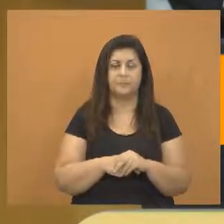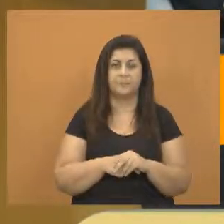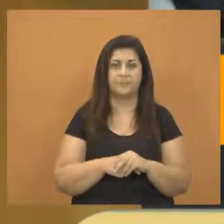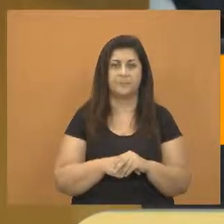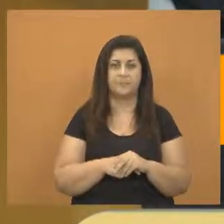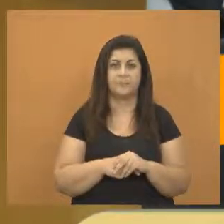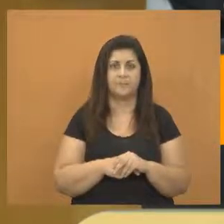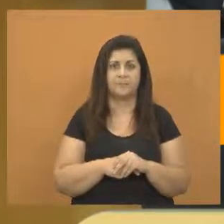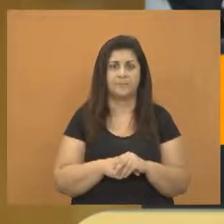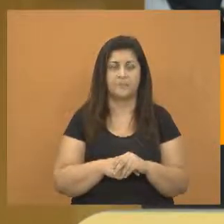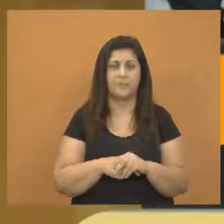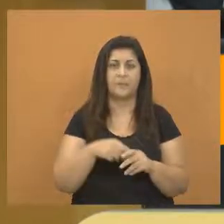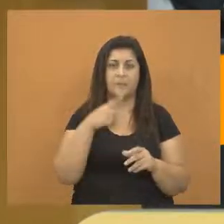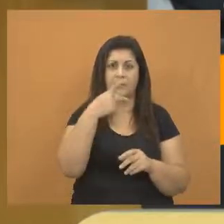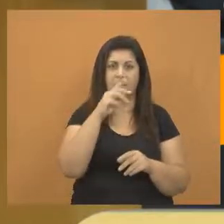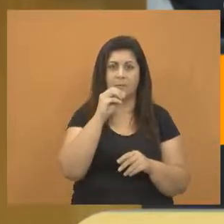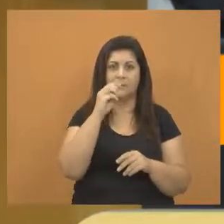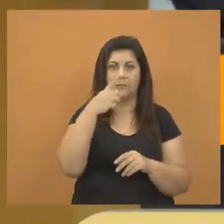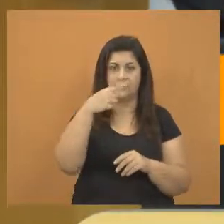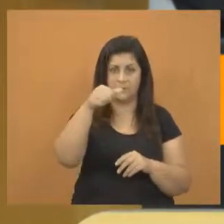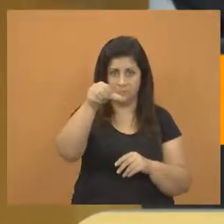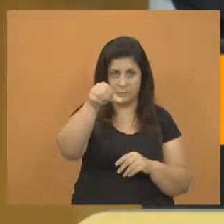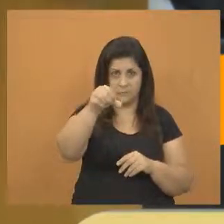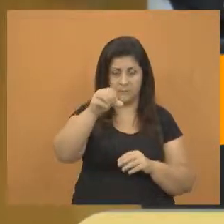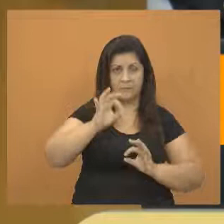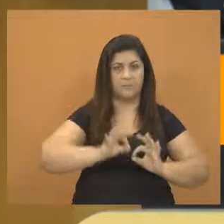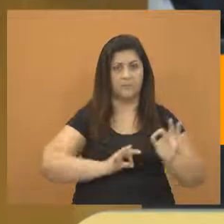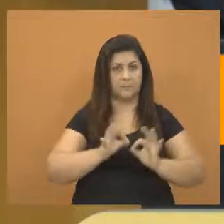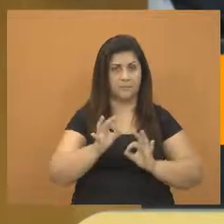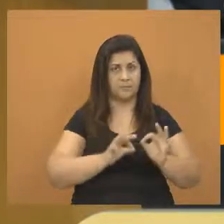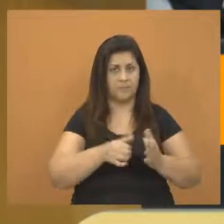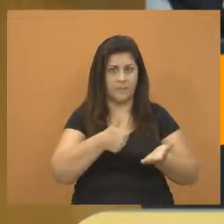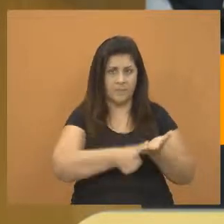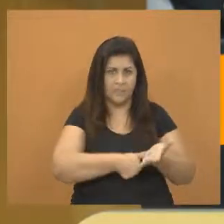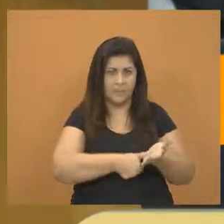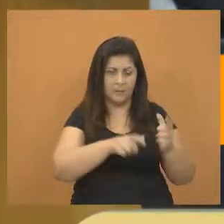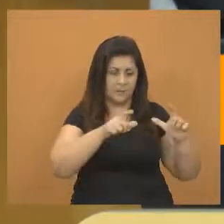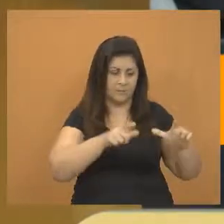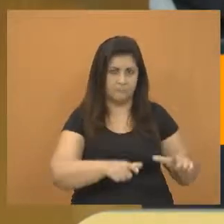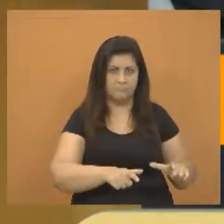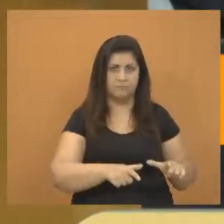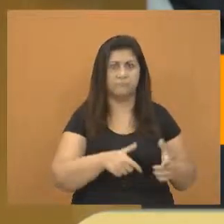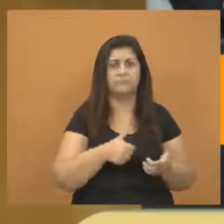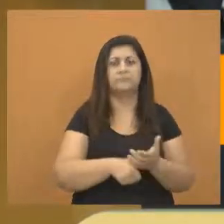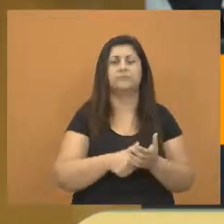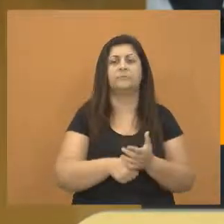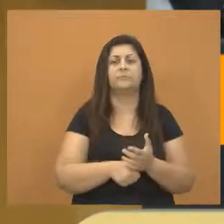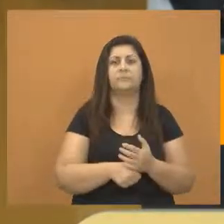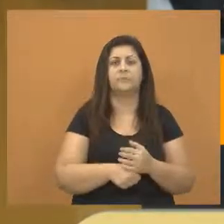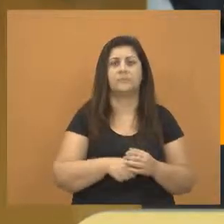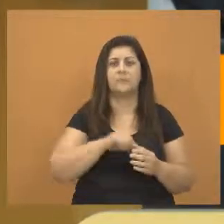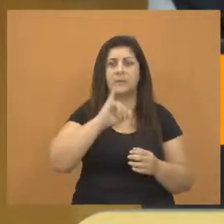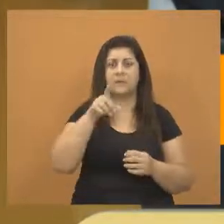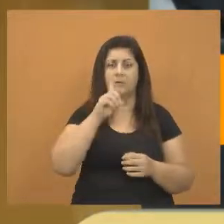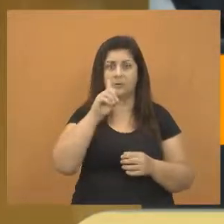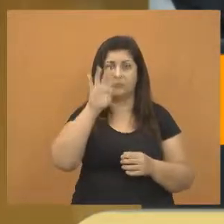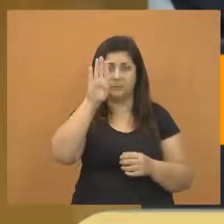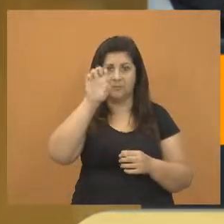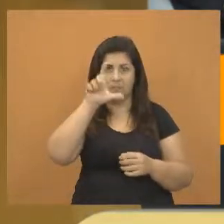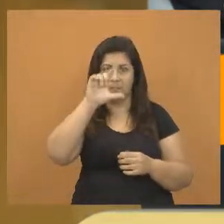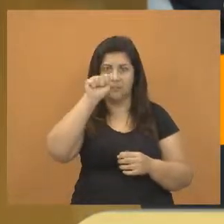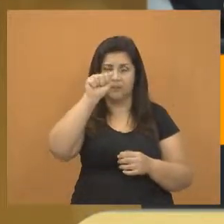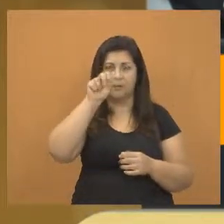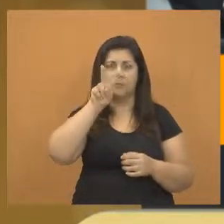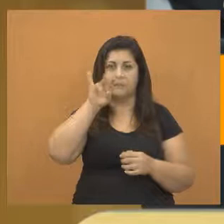Grande. Para 2019, previsão de regularização fundiária, Jardim Bela Vista 1 e 2, 22